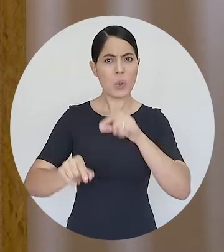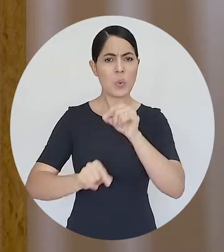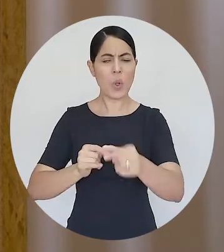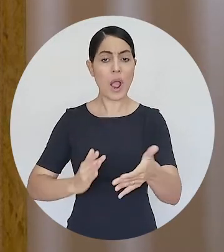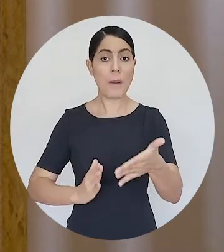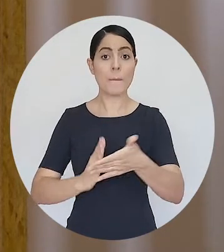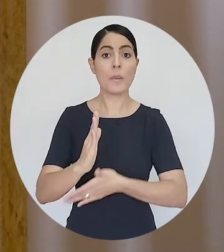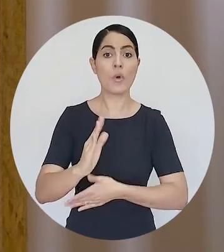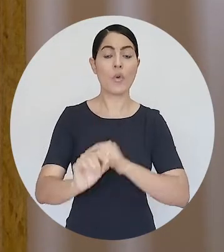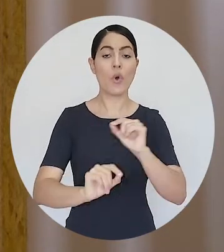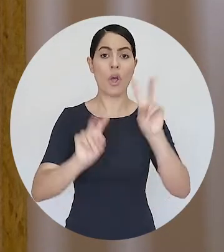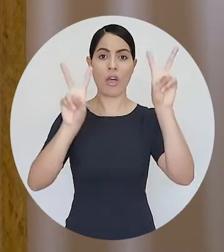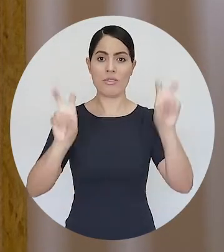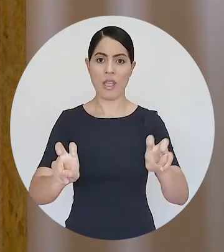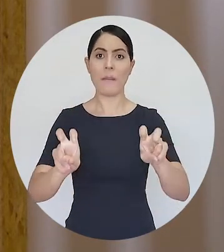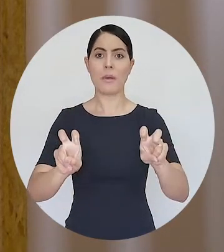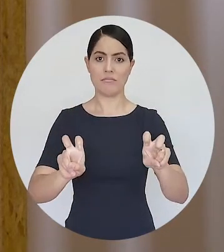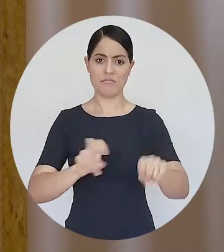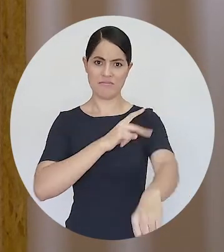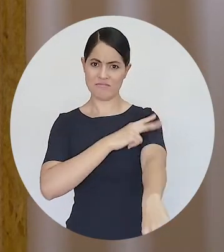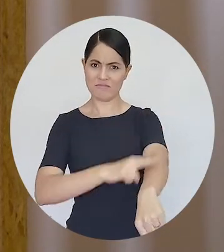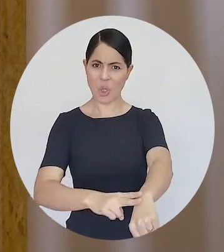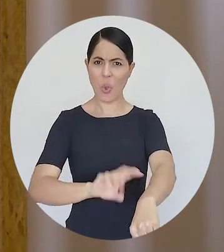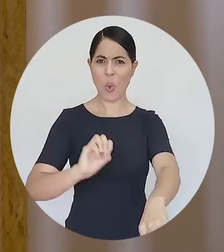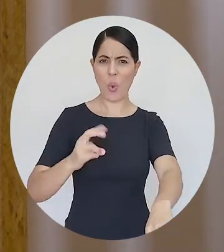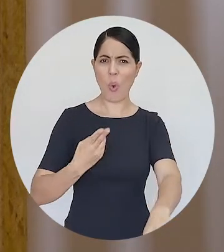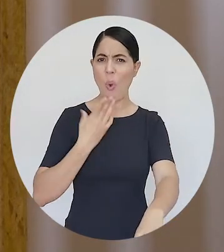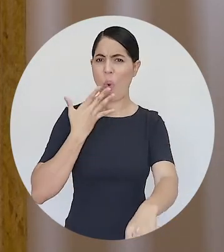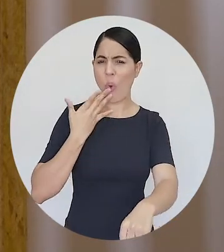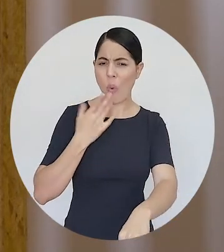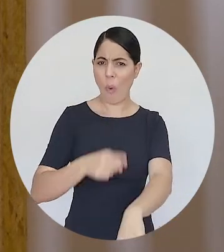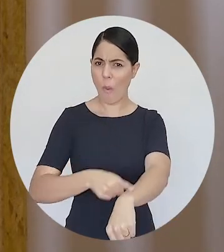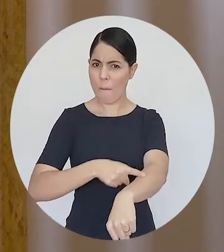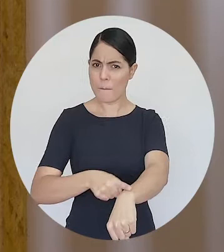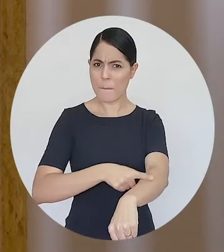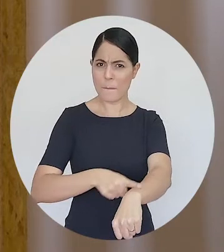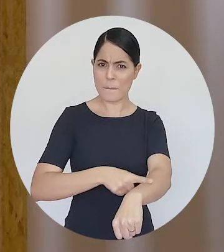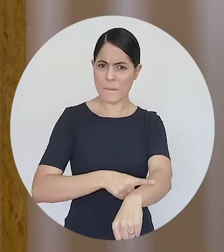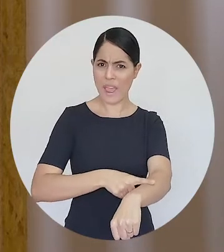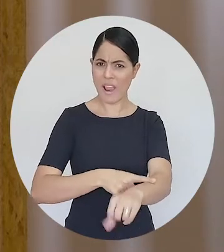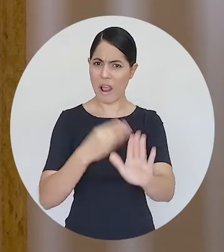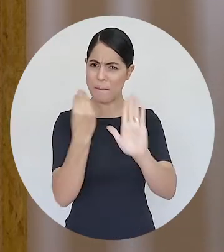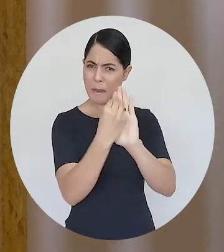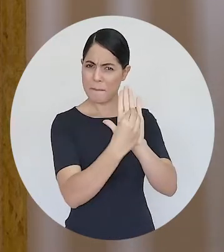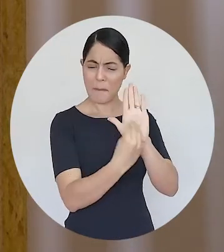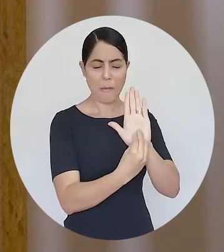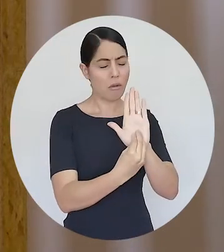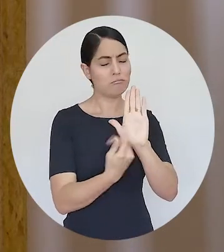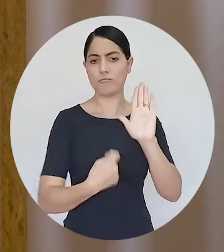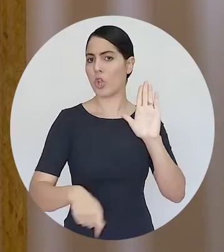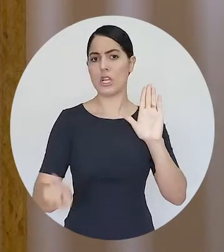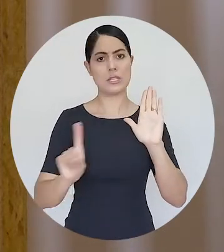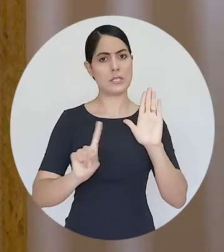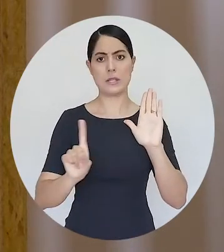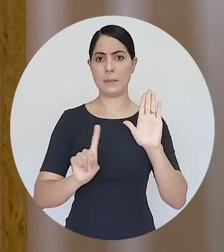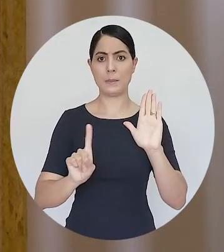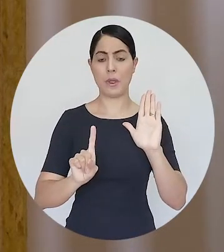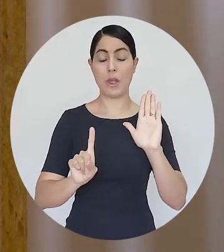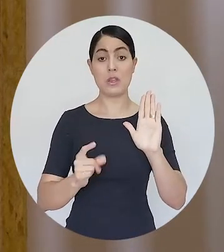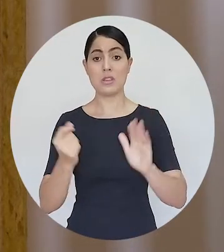da autodeclaração de cor ou raça como requisito para inscrição nos quadros da OAB. A